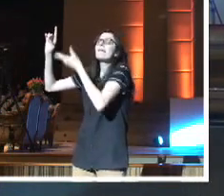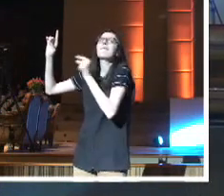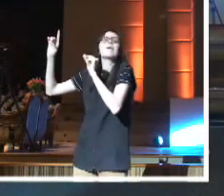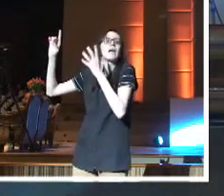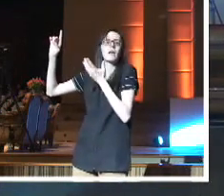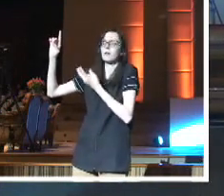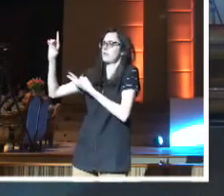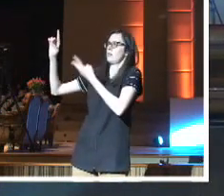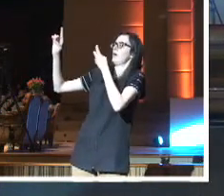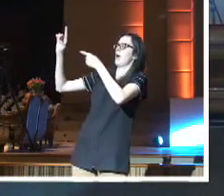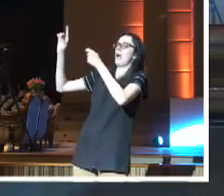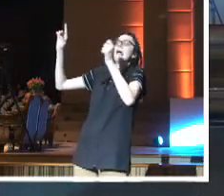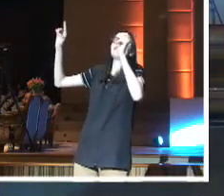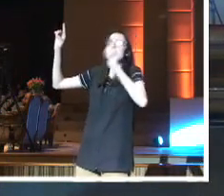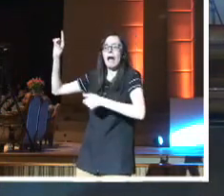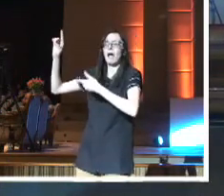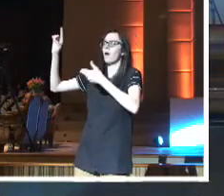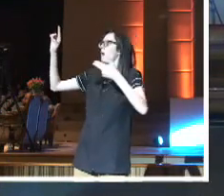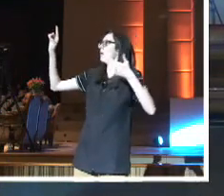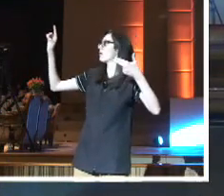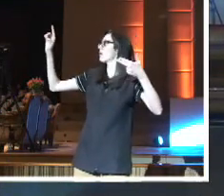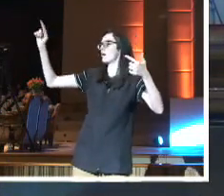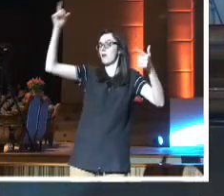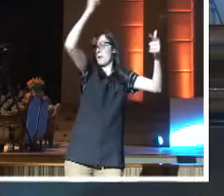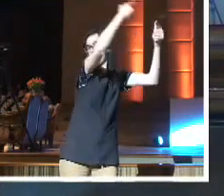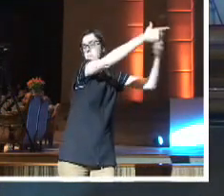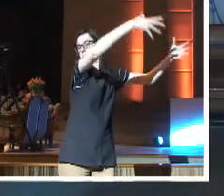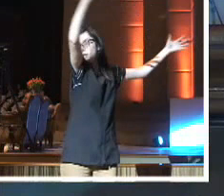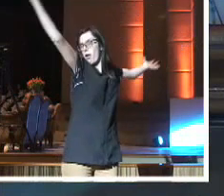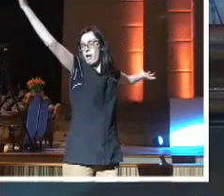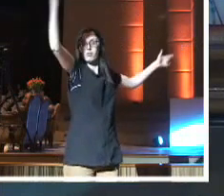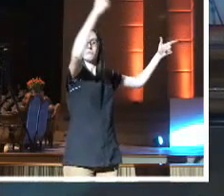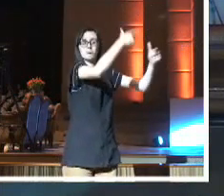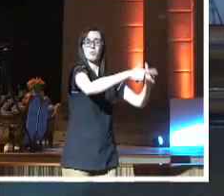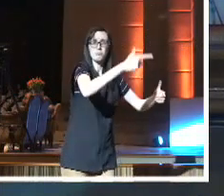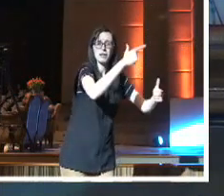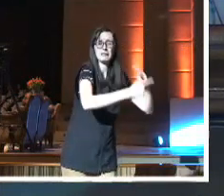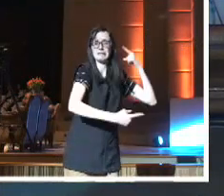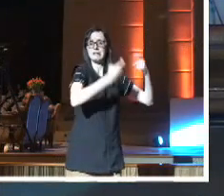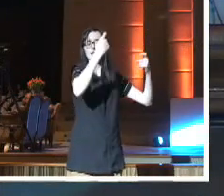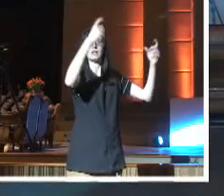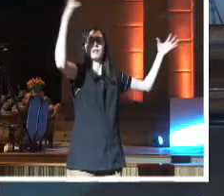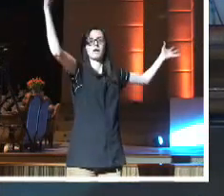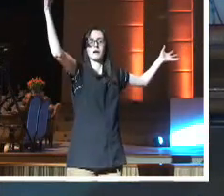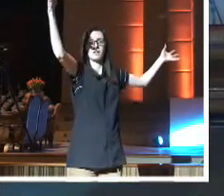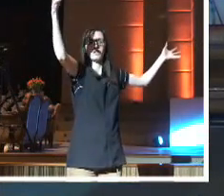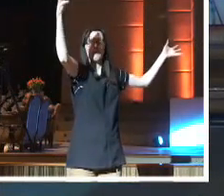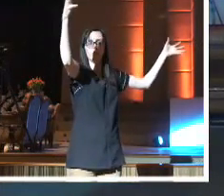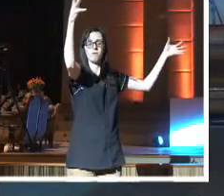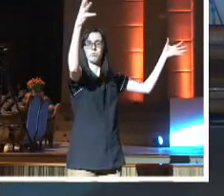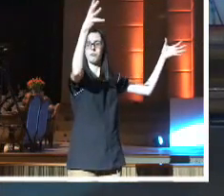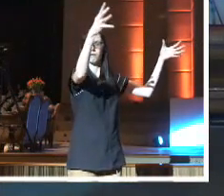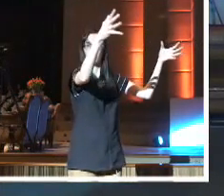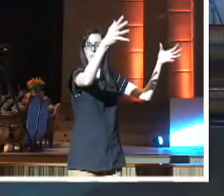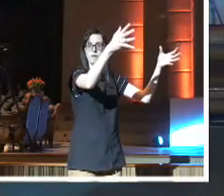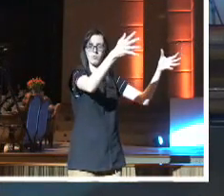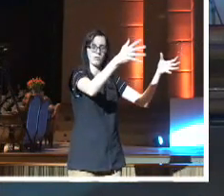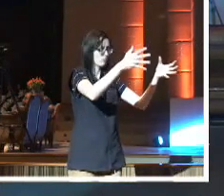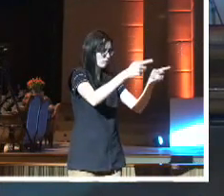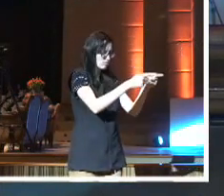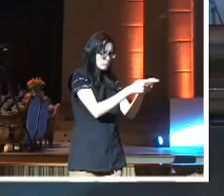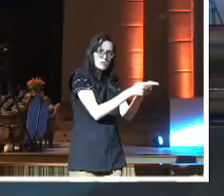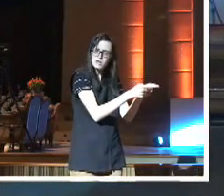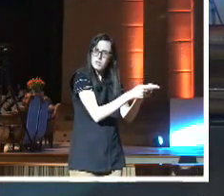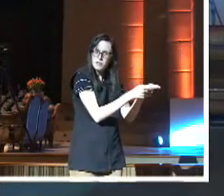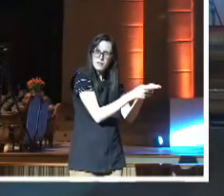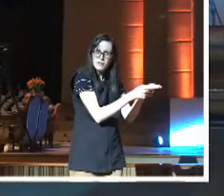Deus, então os nossos problemas, as nossas lutas mudam de tamanho, porque elas agora